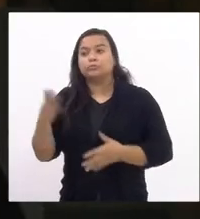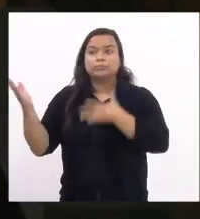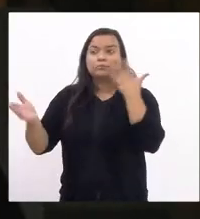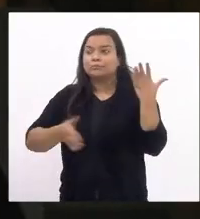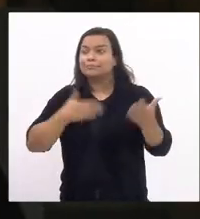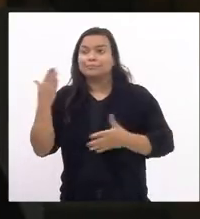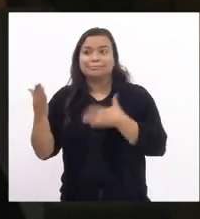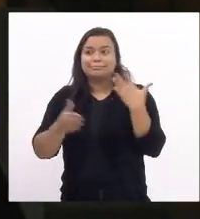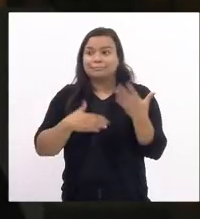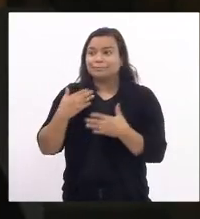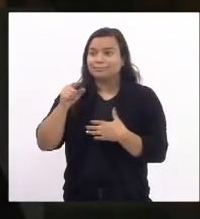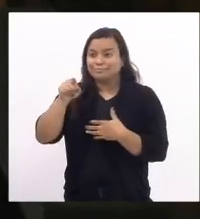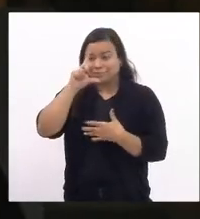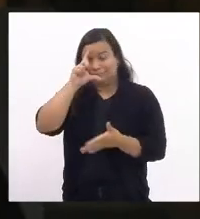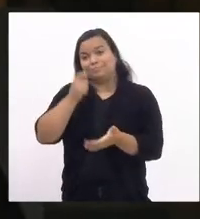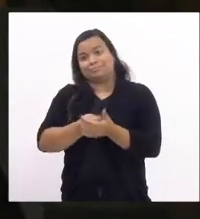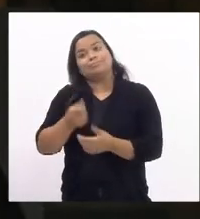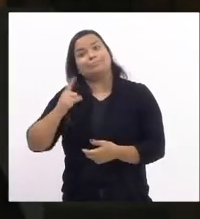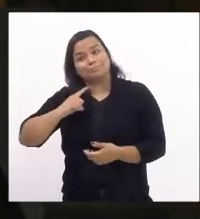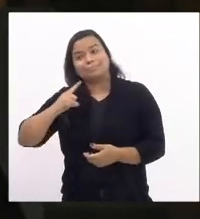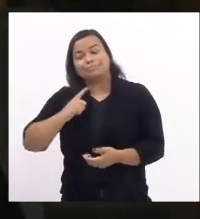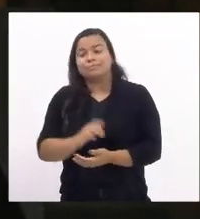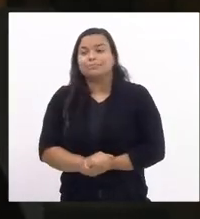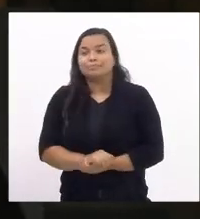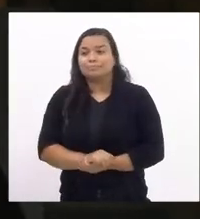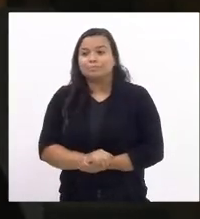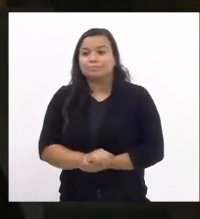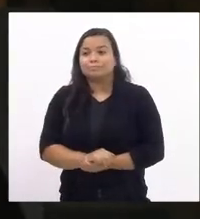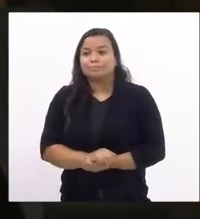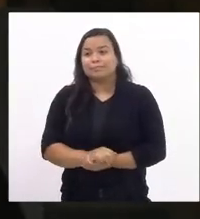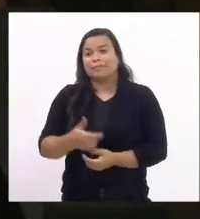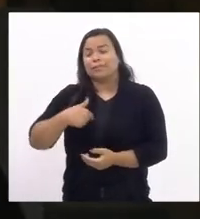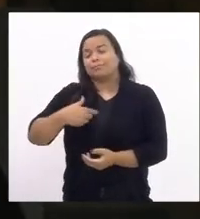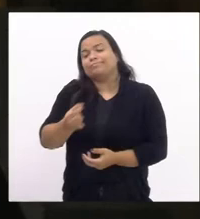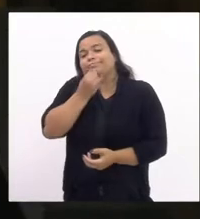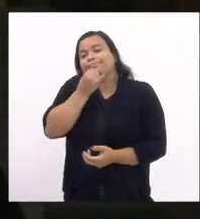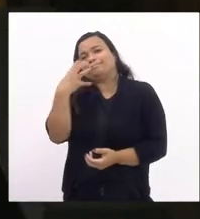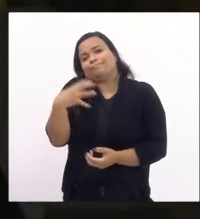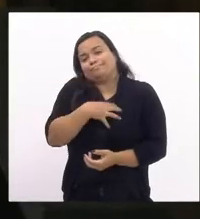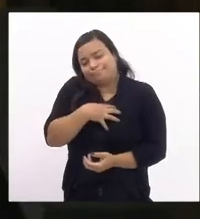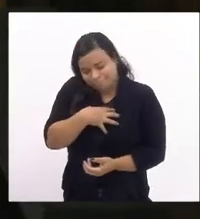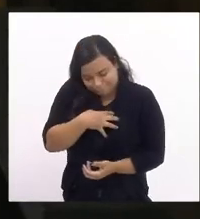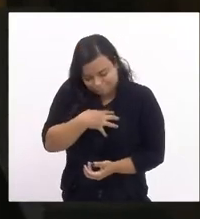surpreendidos com essa decisão que eu lastimo,